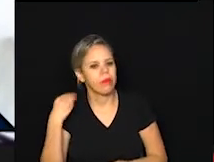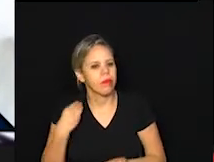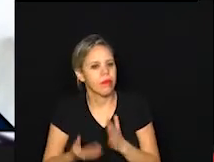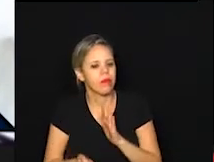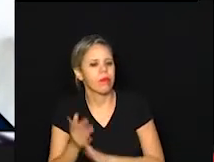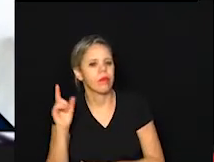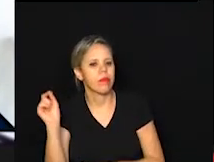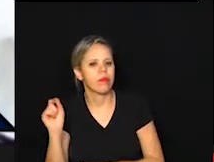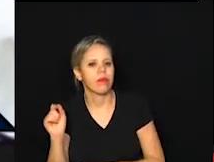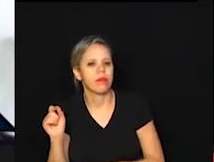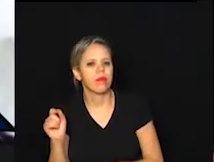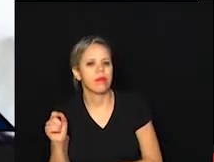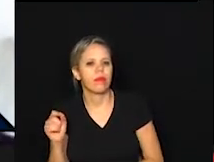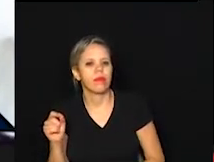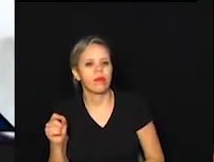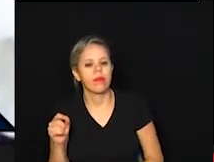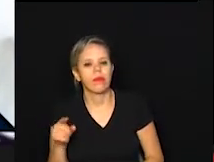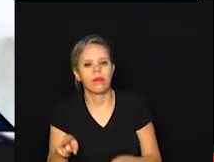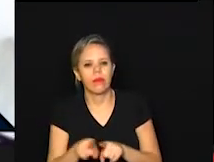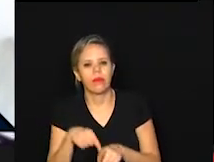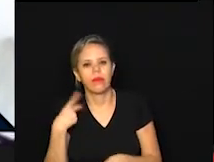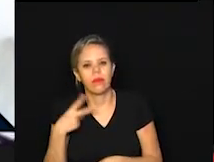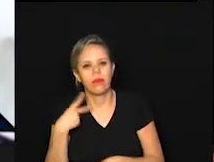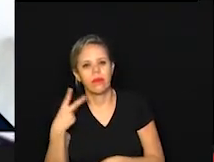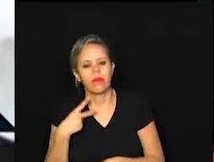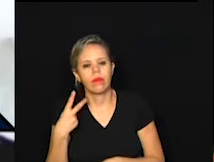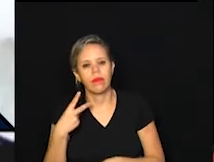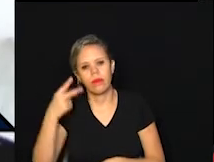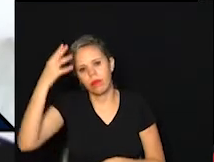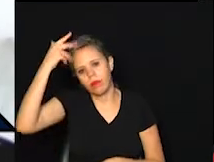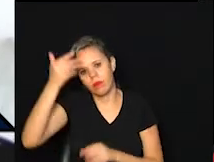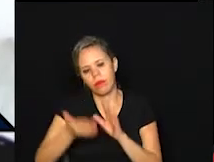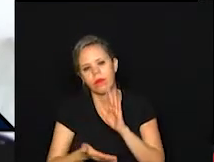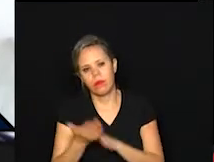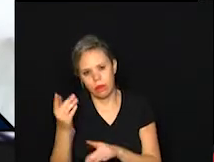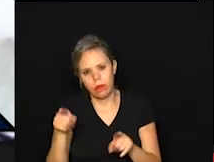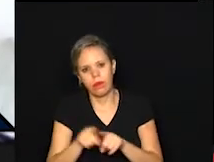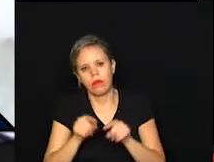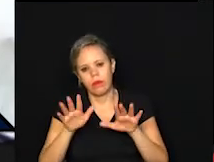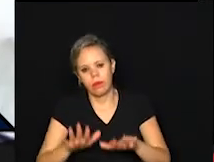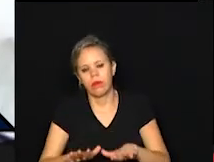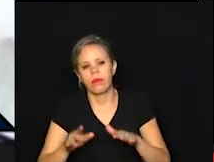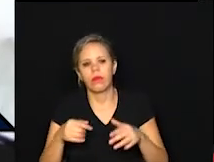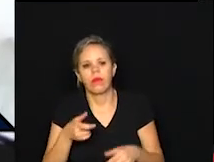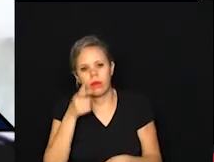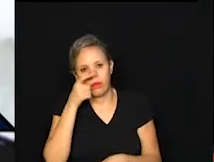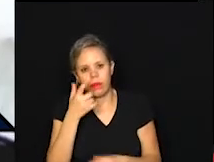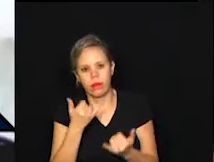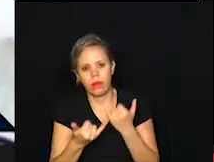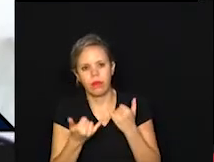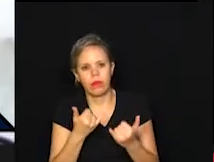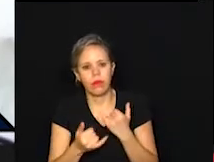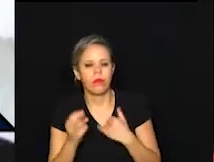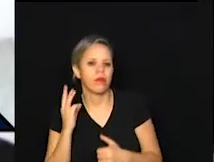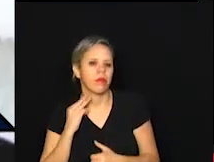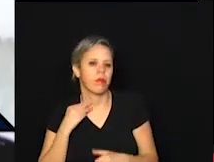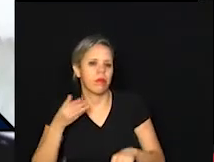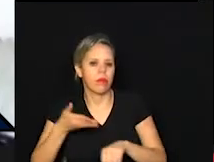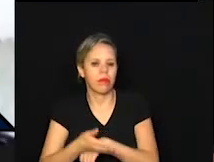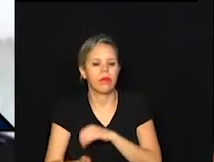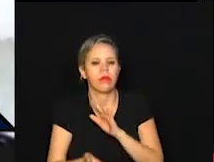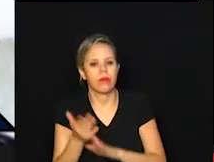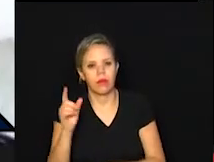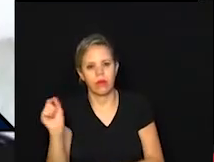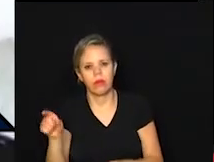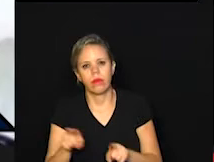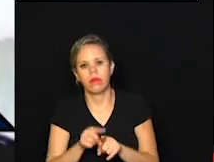né? Mas também o vereador Rodrigo, que passou por aqui. Eu vi que parece que o Cecílio também entrou.